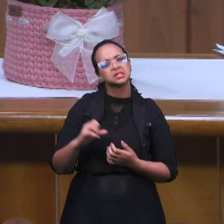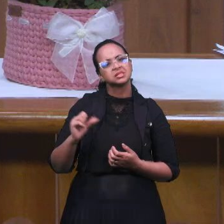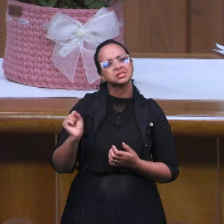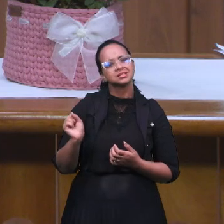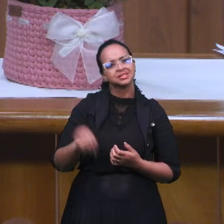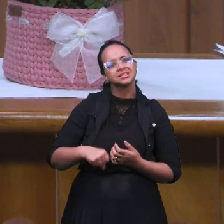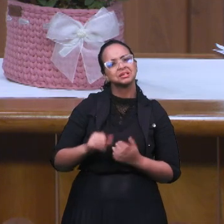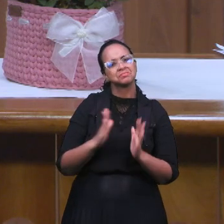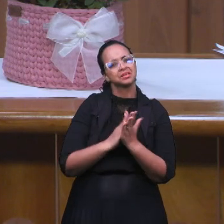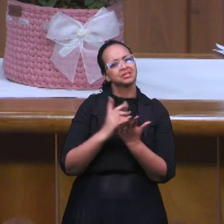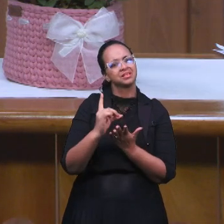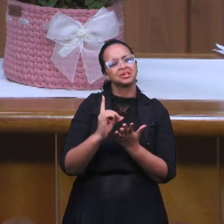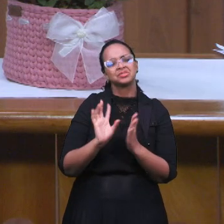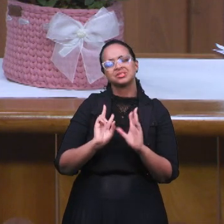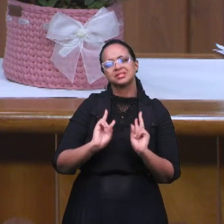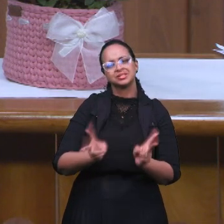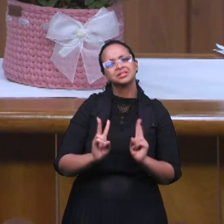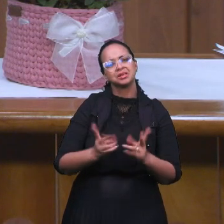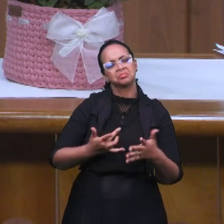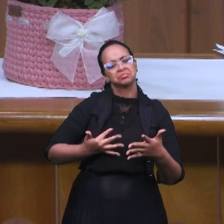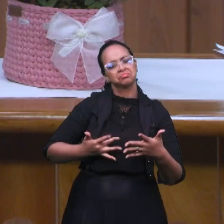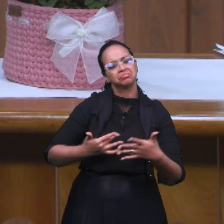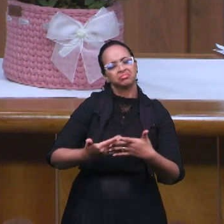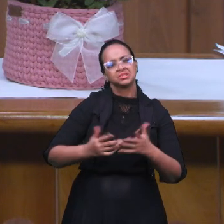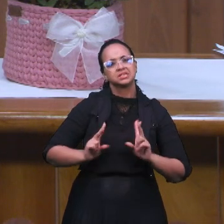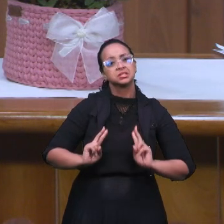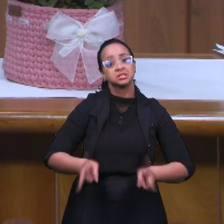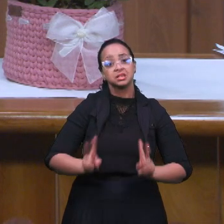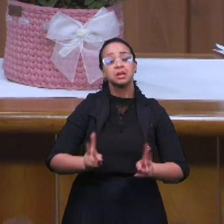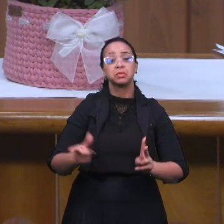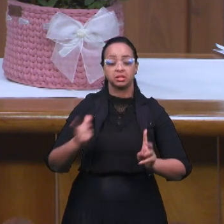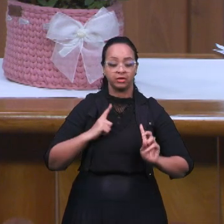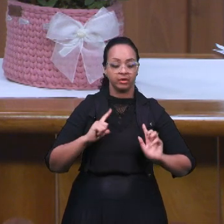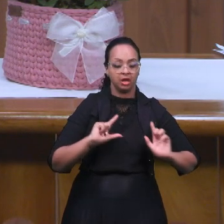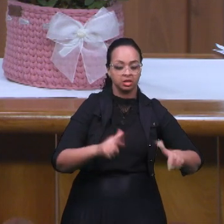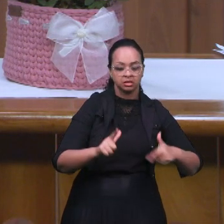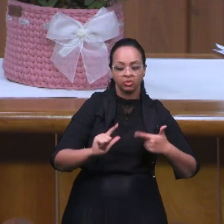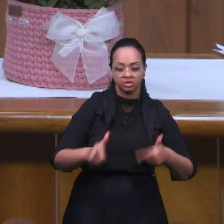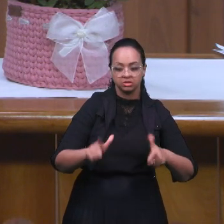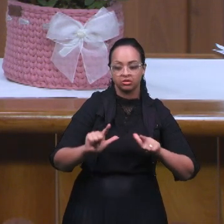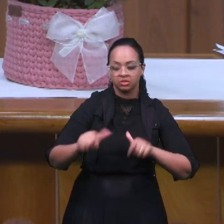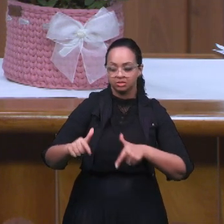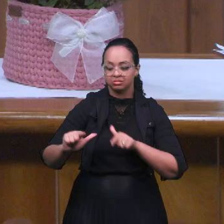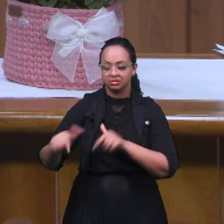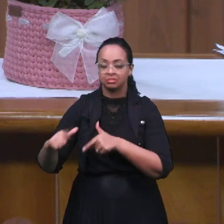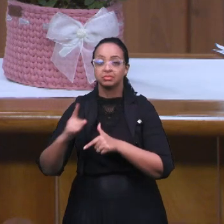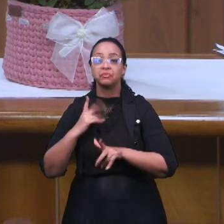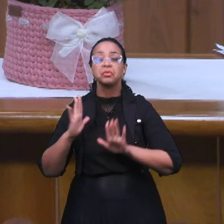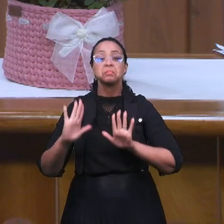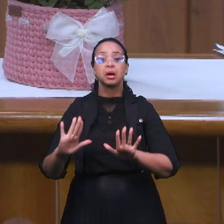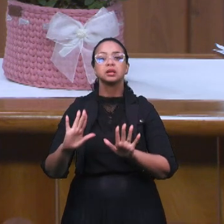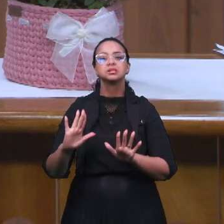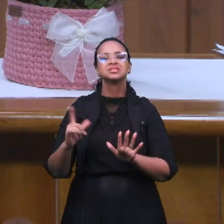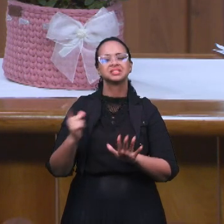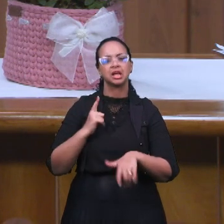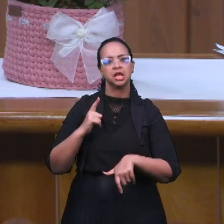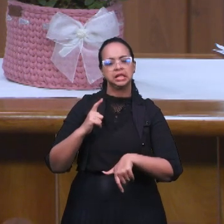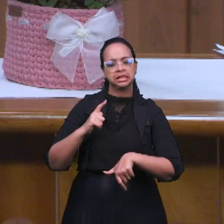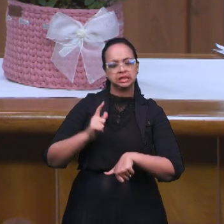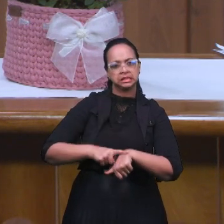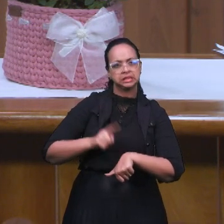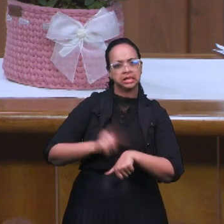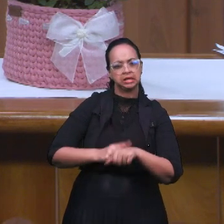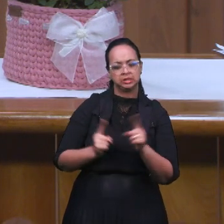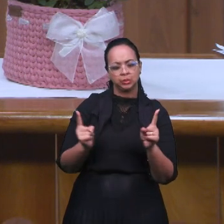sempre existiu, ela teve seus efeitos em todas as épocas, mas ela tem uma dosagem